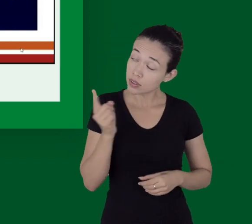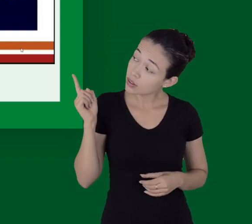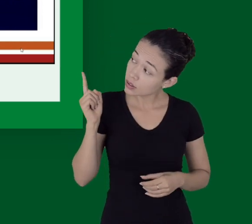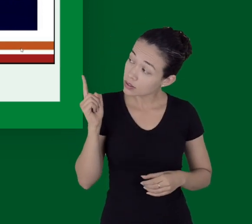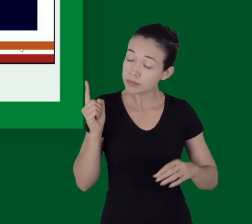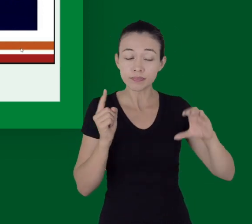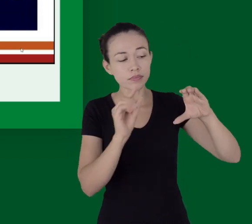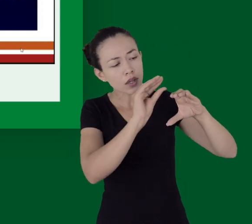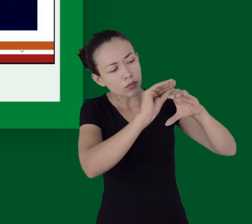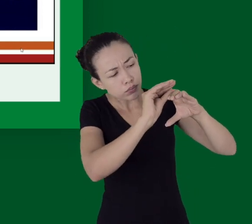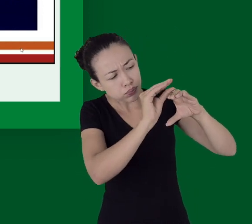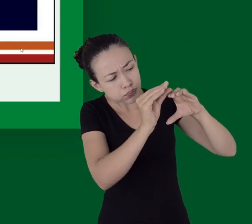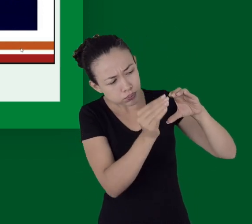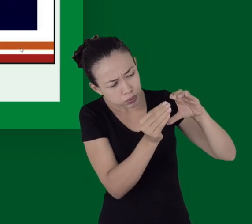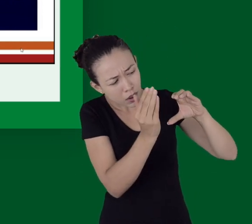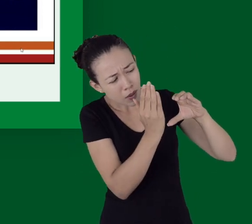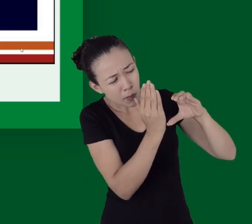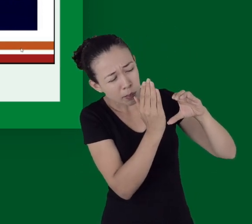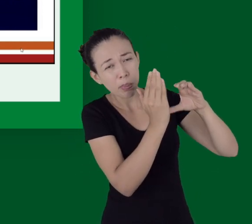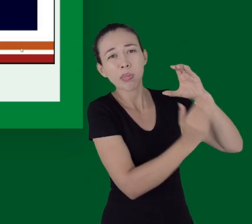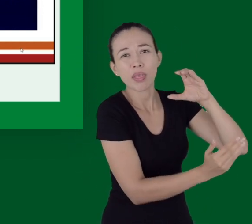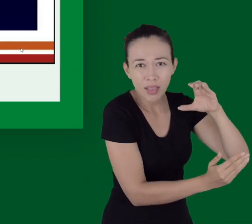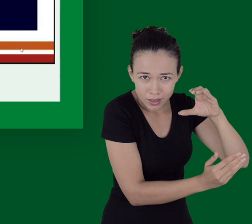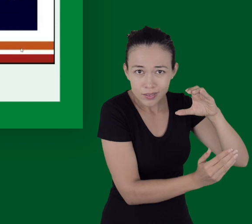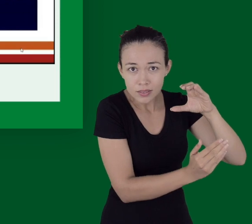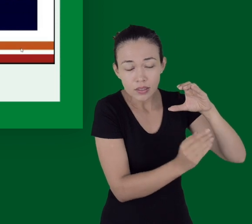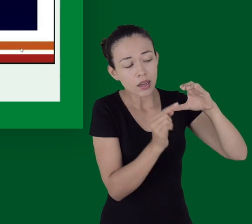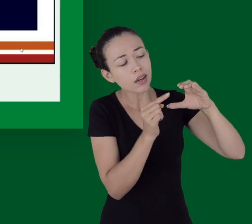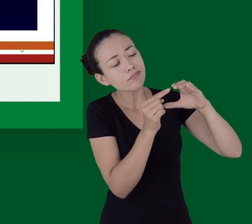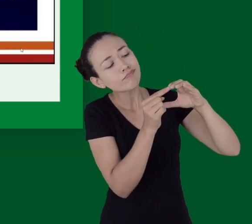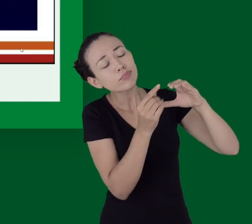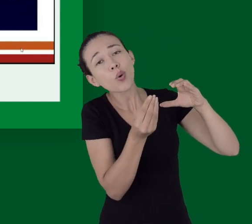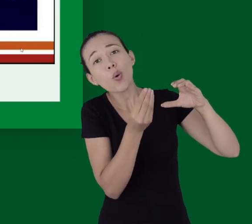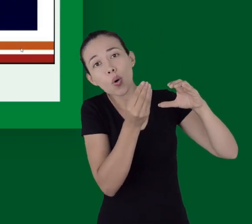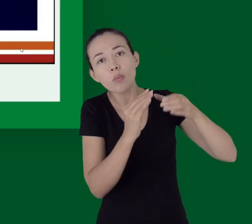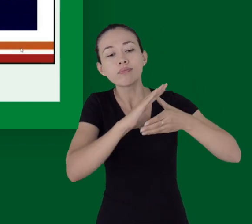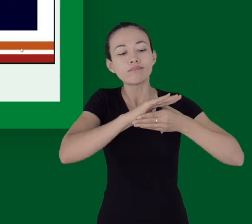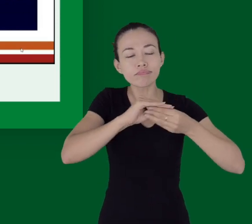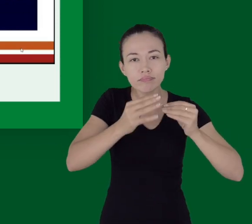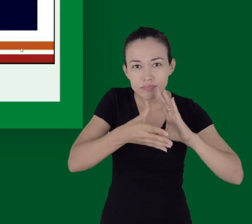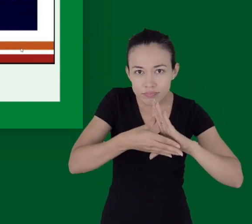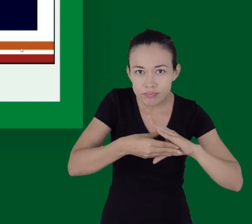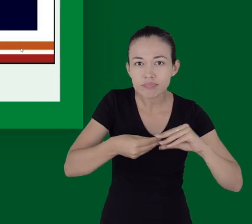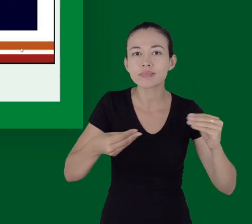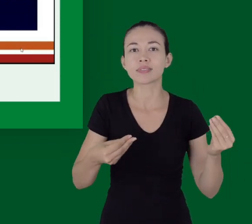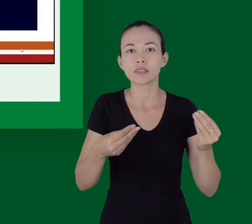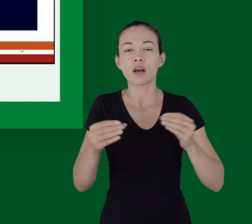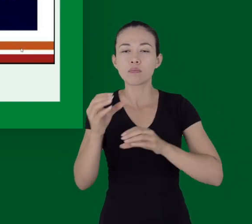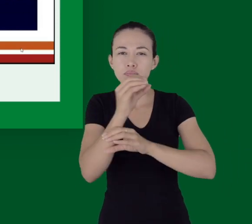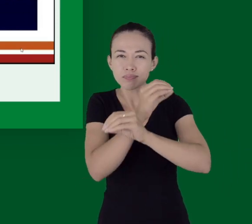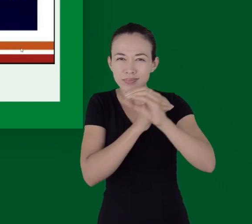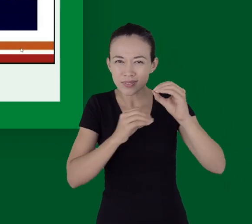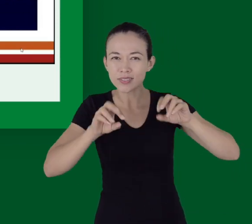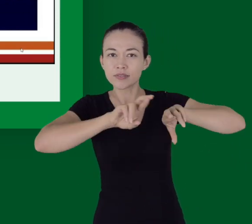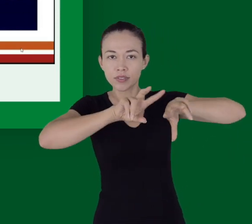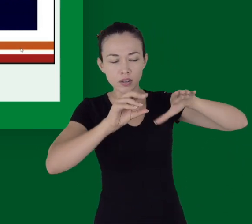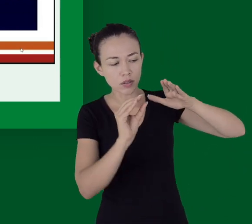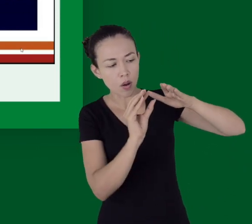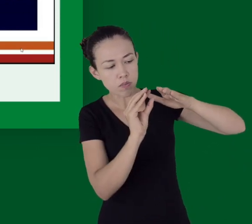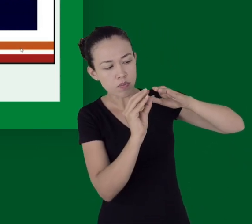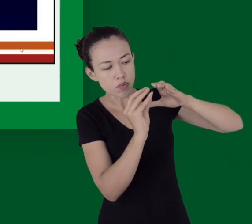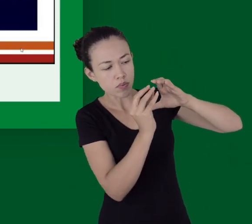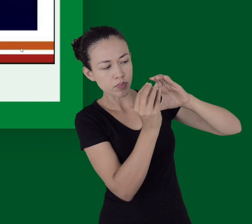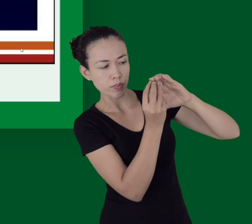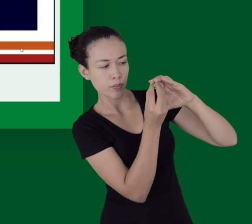vai lesionar ali a capa fibrosa e o sangue começa a vir plaqueta, vir